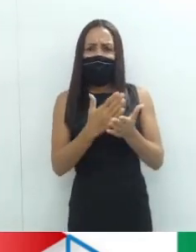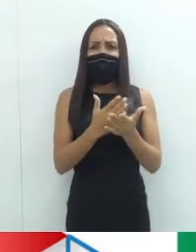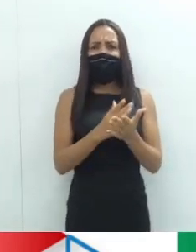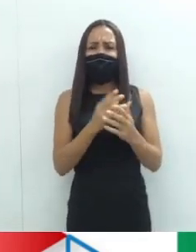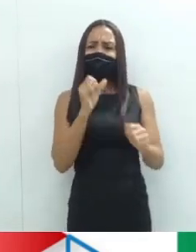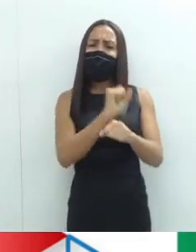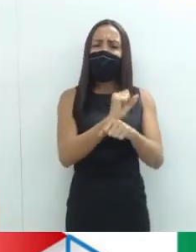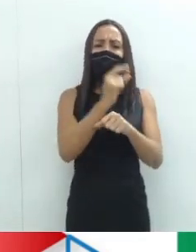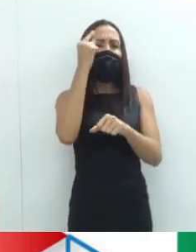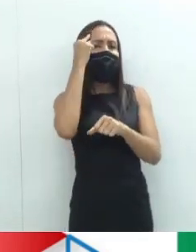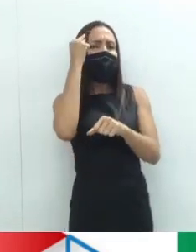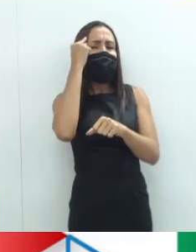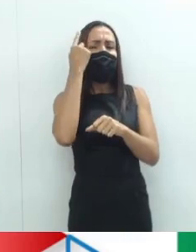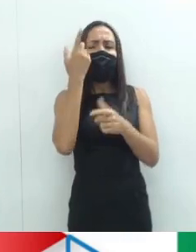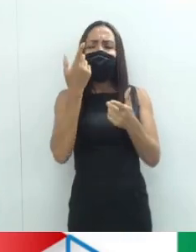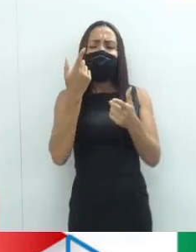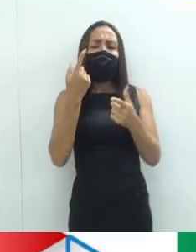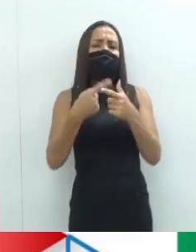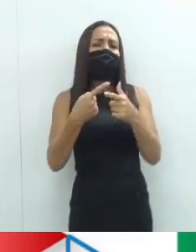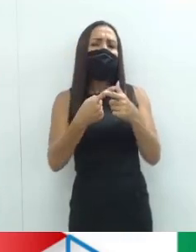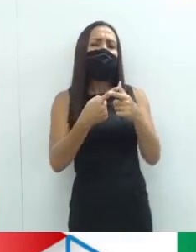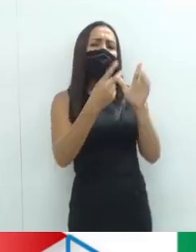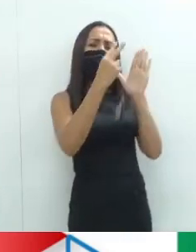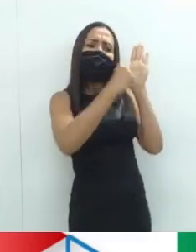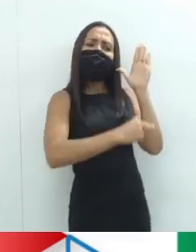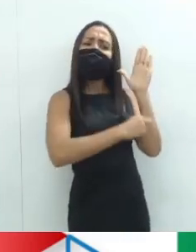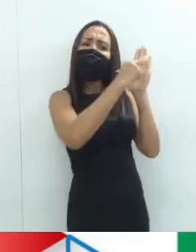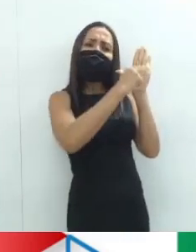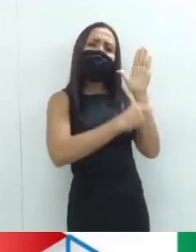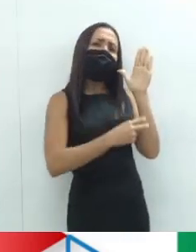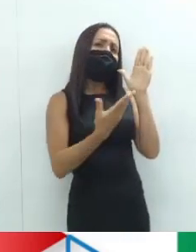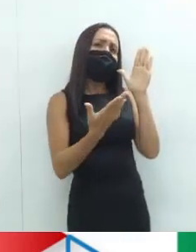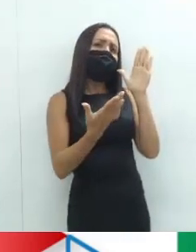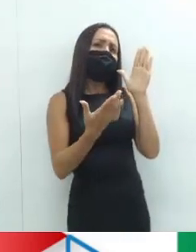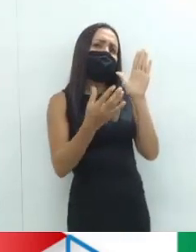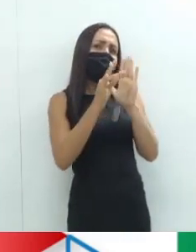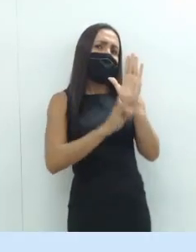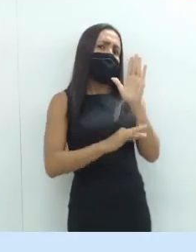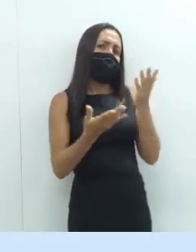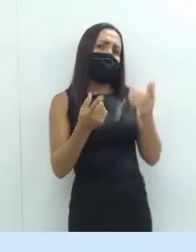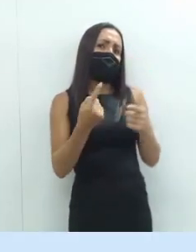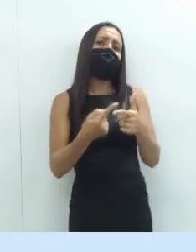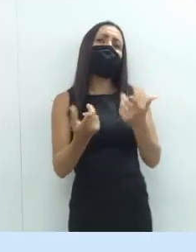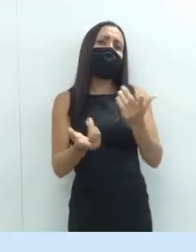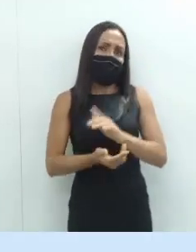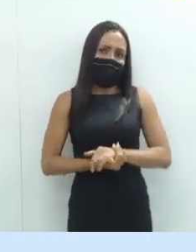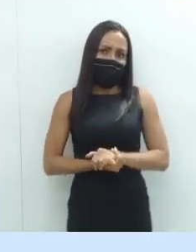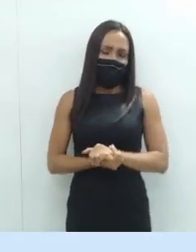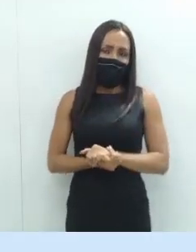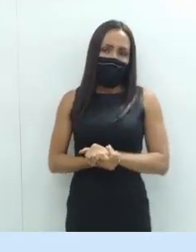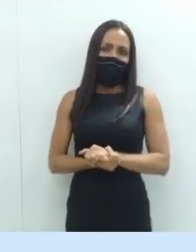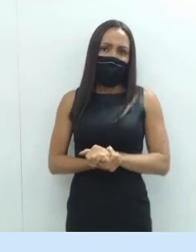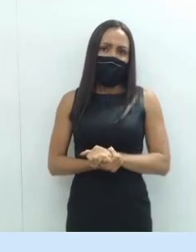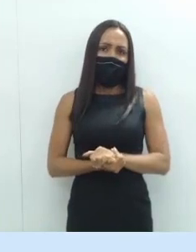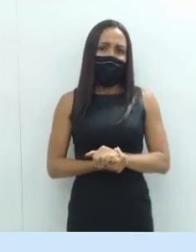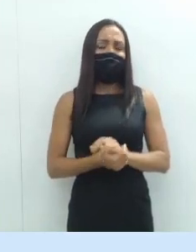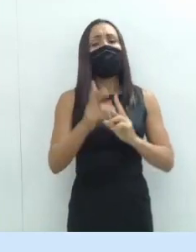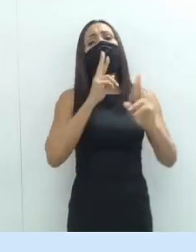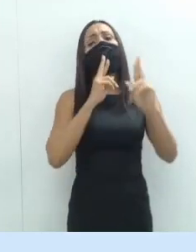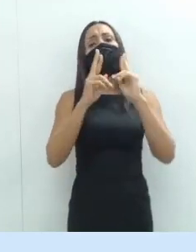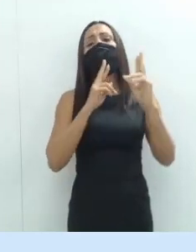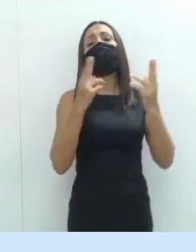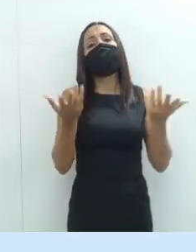pensar o porquê que a gente lê um texto? Qual é a necessidade de ler um texto? O que é que vocês podem me responder